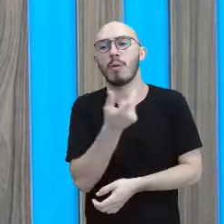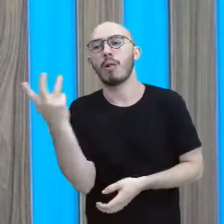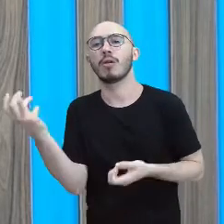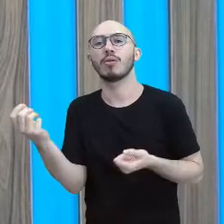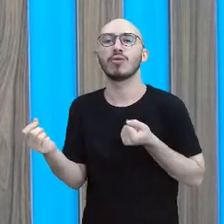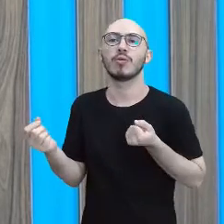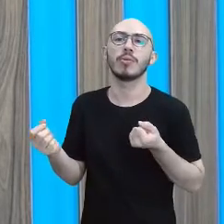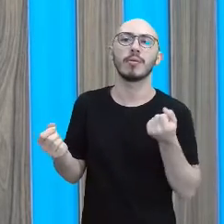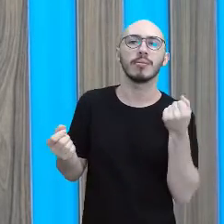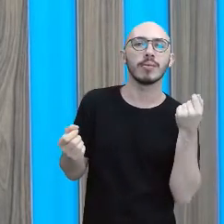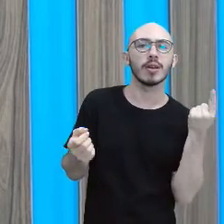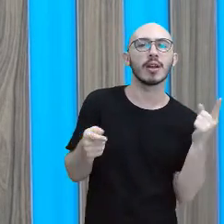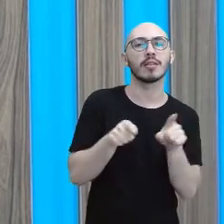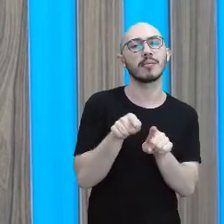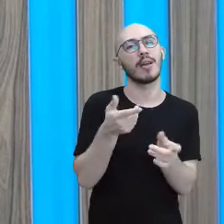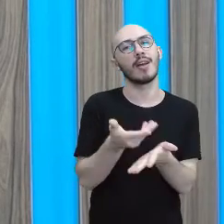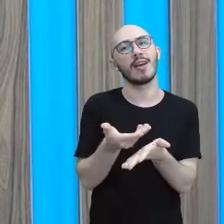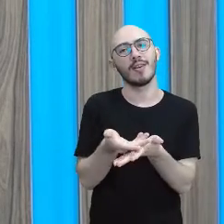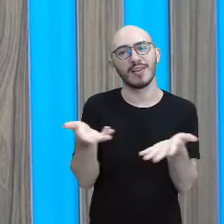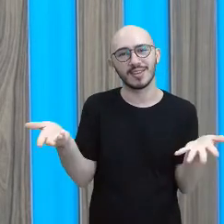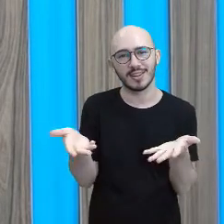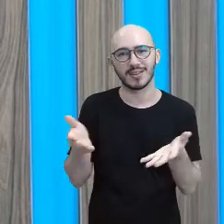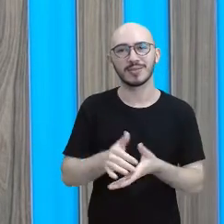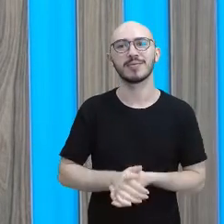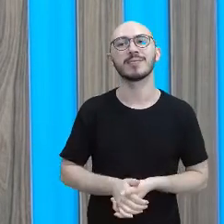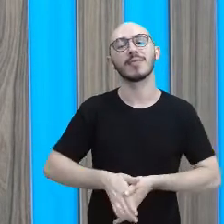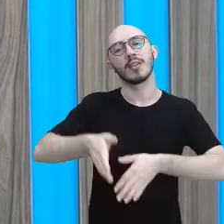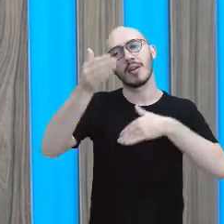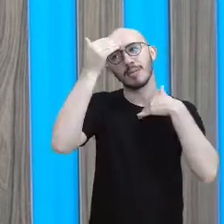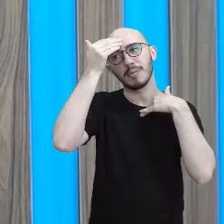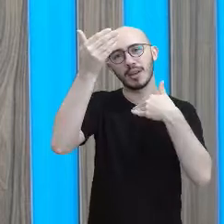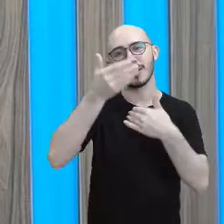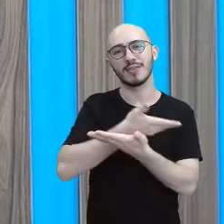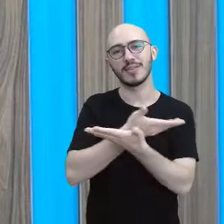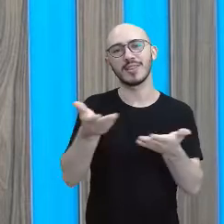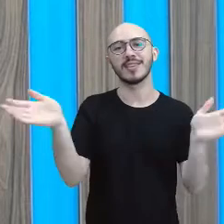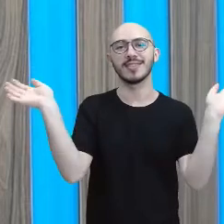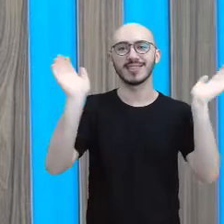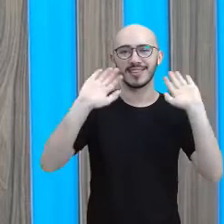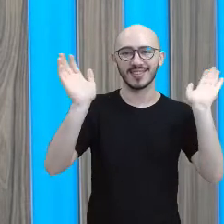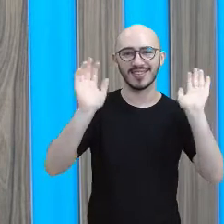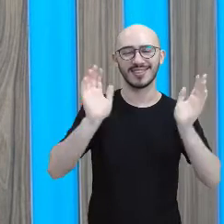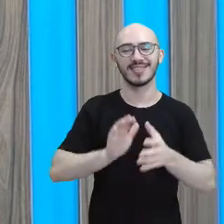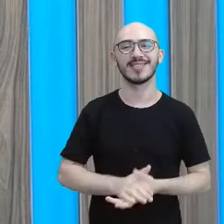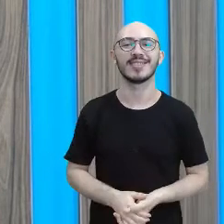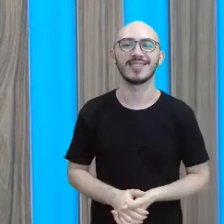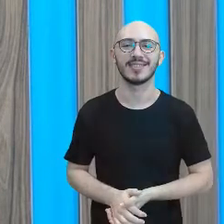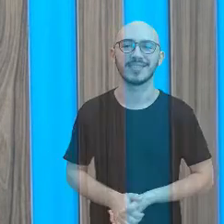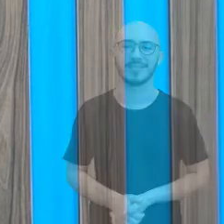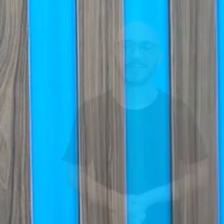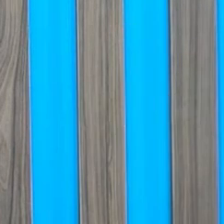números pequenos que a gente viu na aula de hoje, ok? Muito obrigado, tchau, tchau e até a próxima.